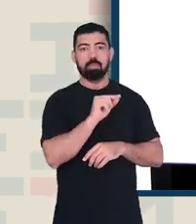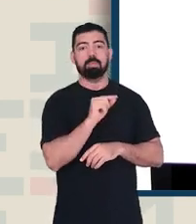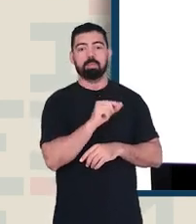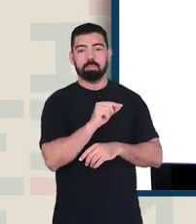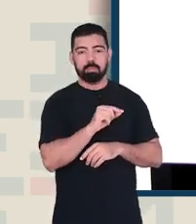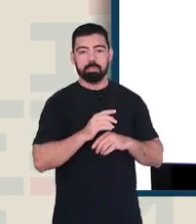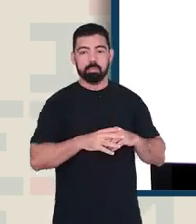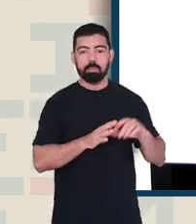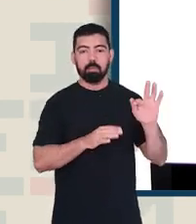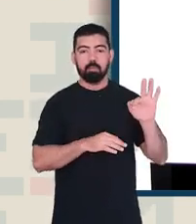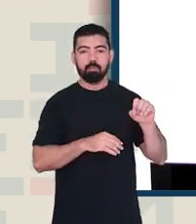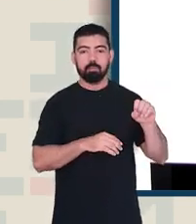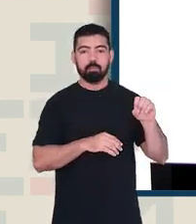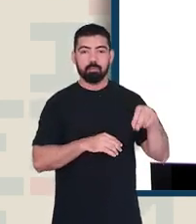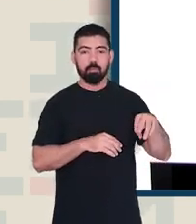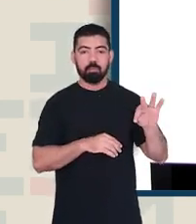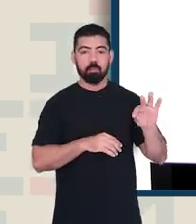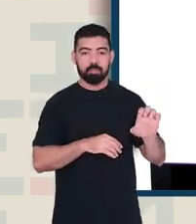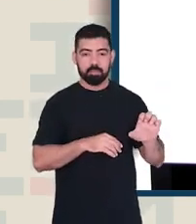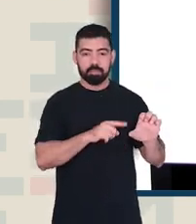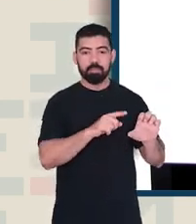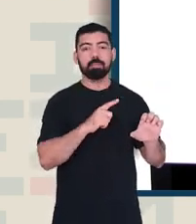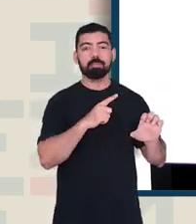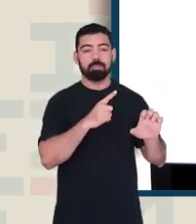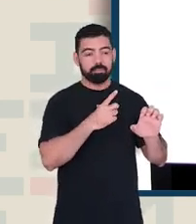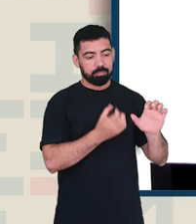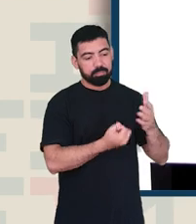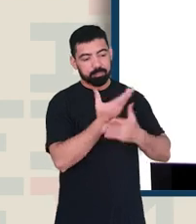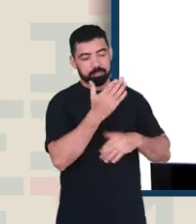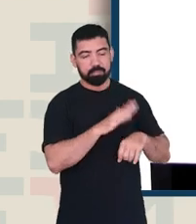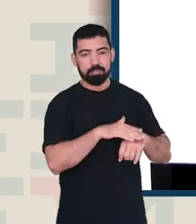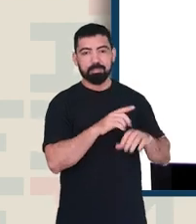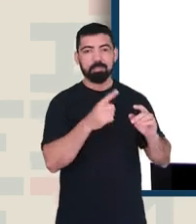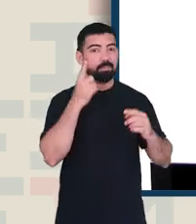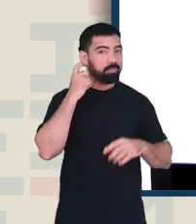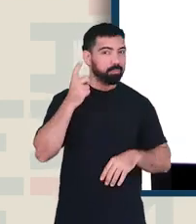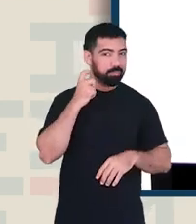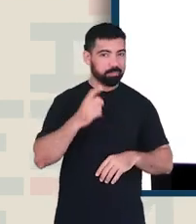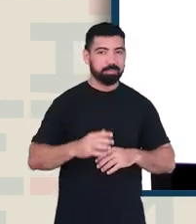da fonte, ou seja, daquele elemento que produziu o som.